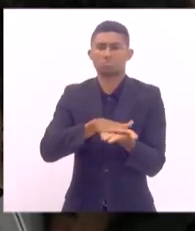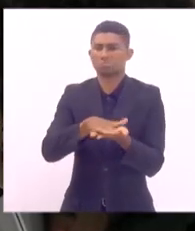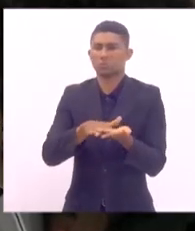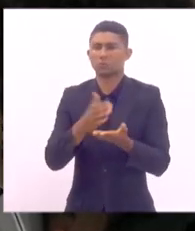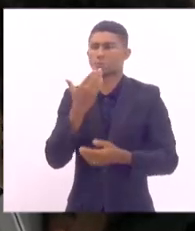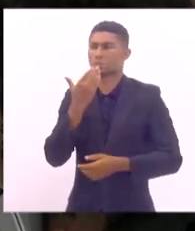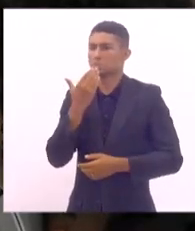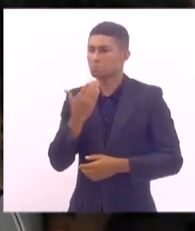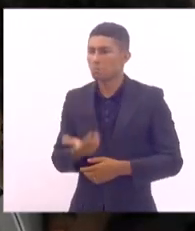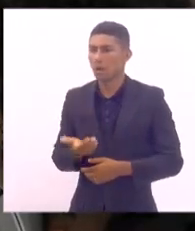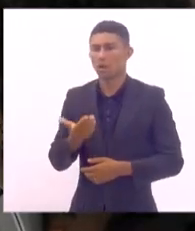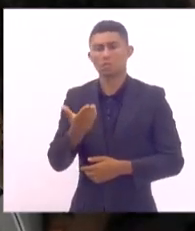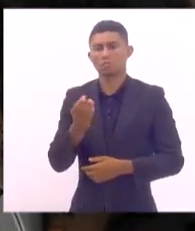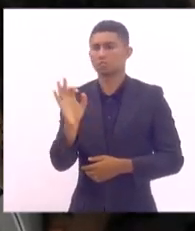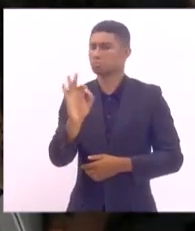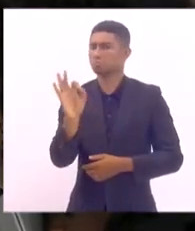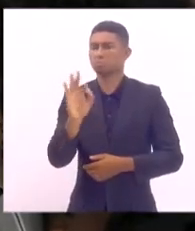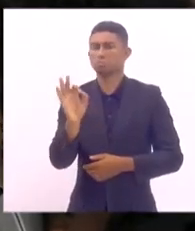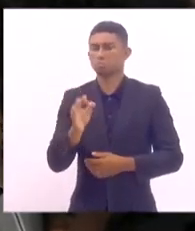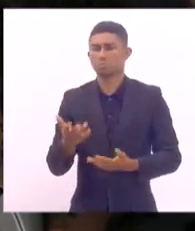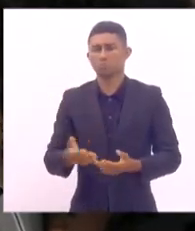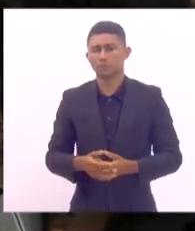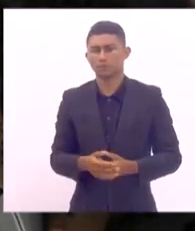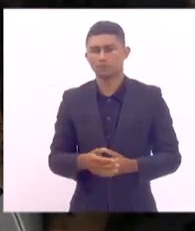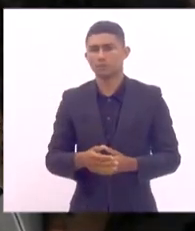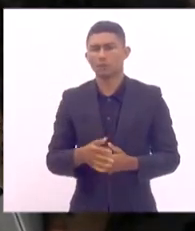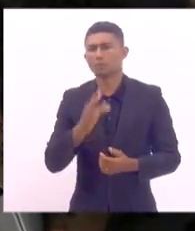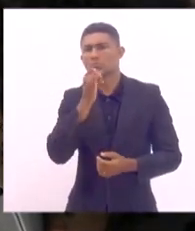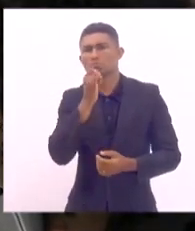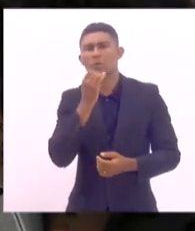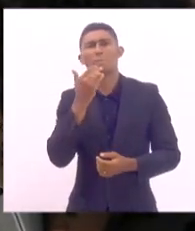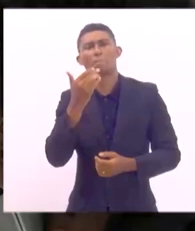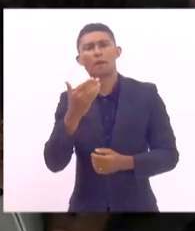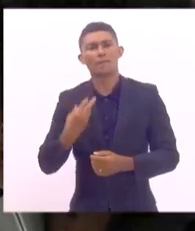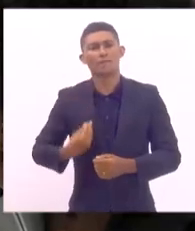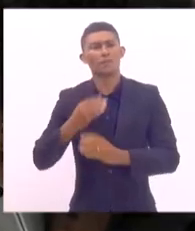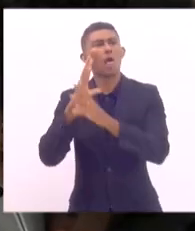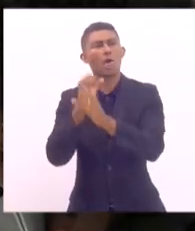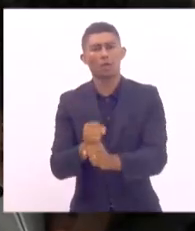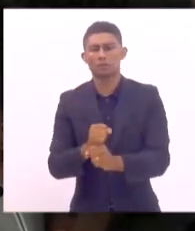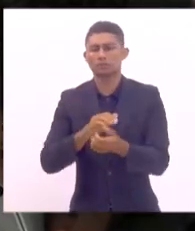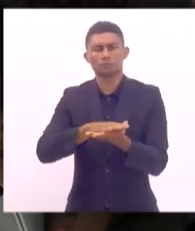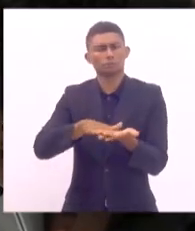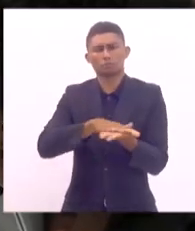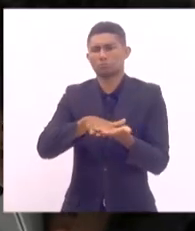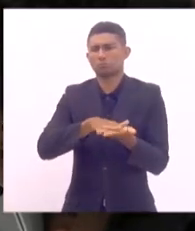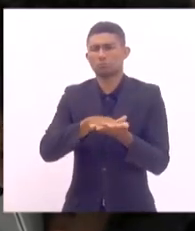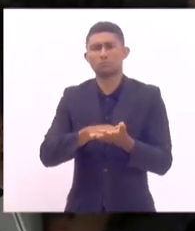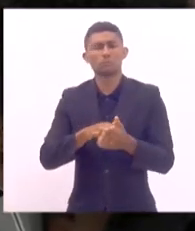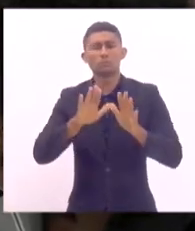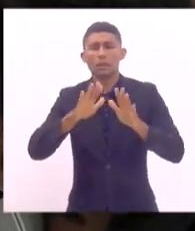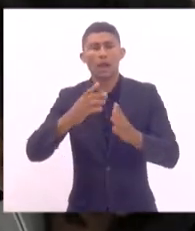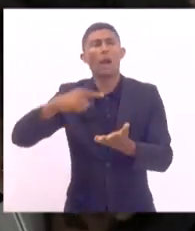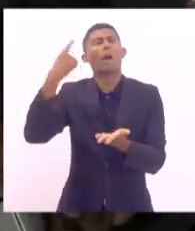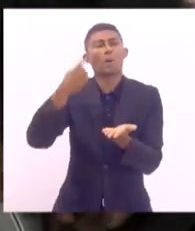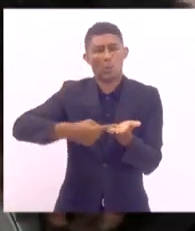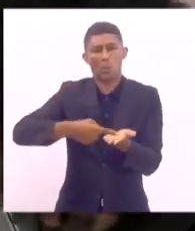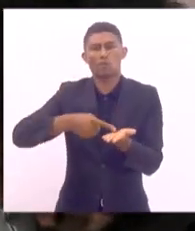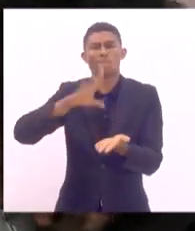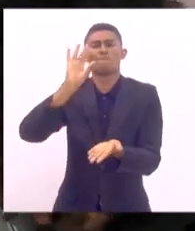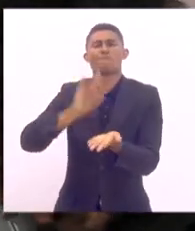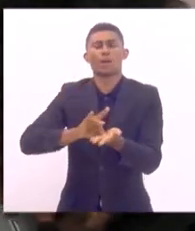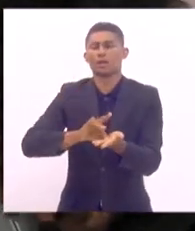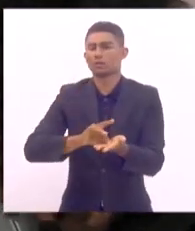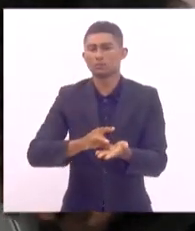solicitar qualquer tipo de coisas como essa, ah, não pede a verificação, mas esse nunca teve um acordo